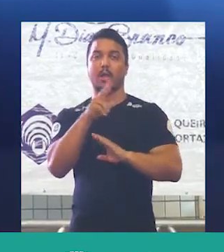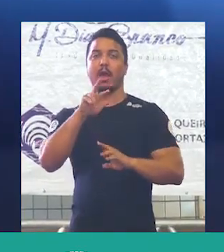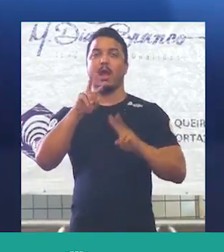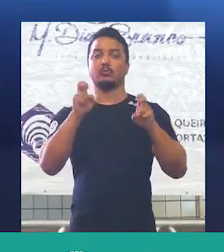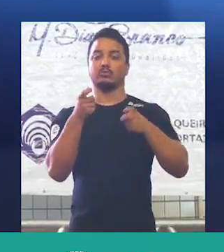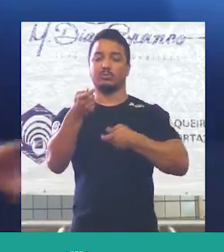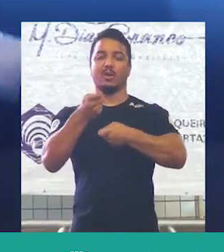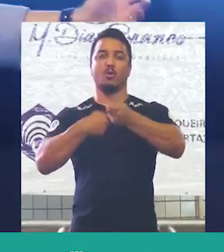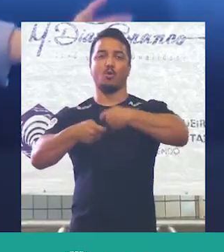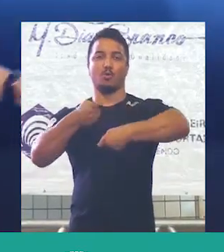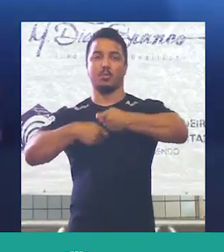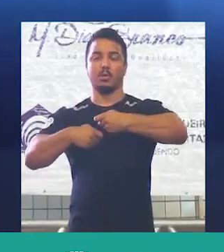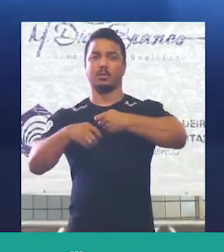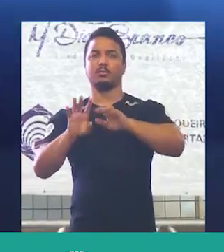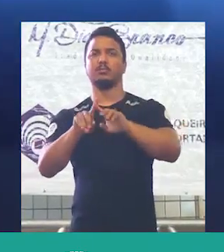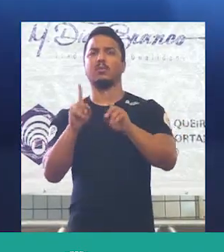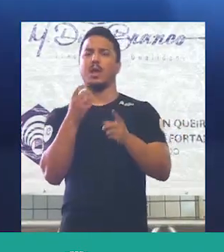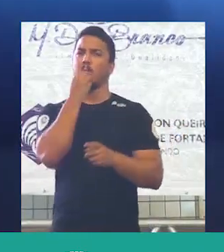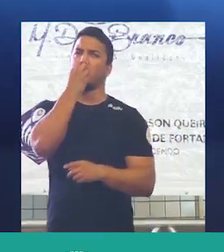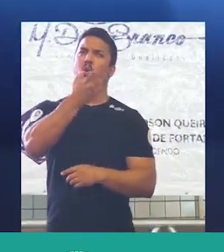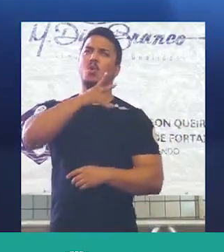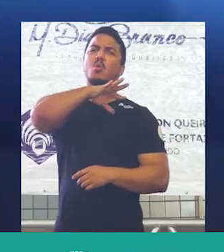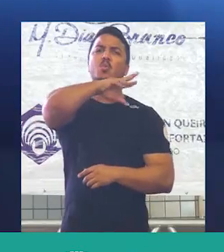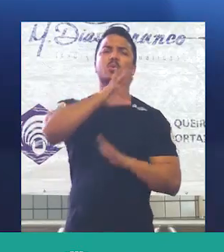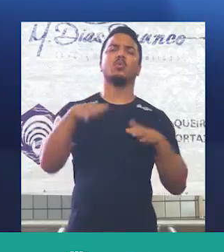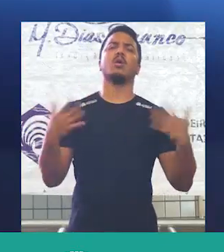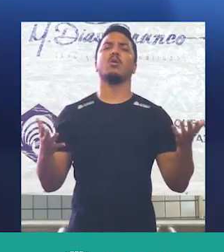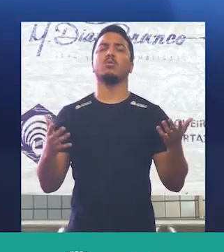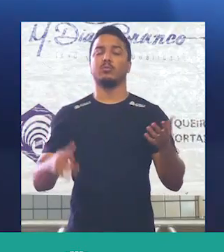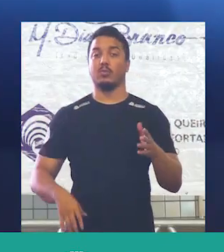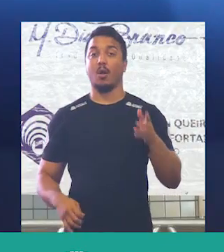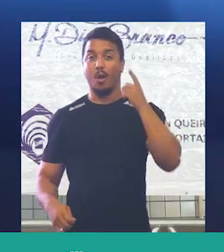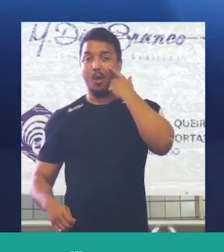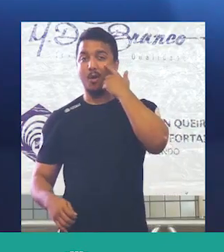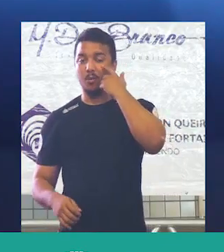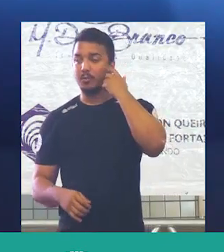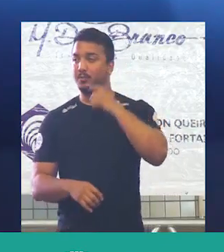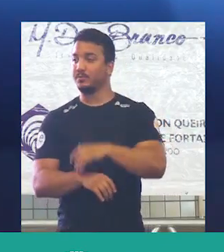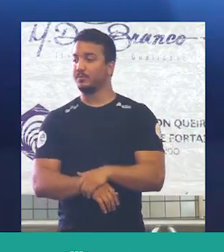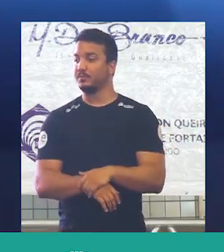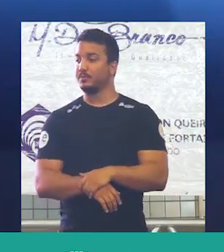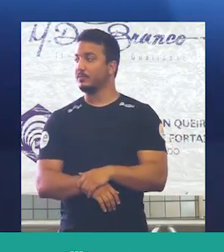economia. Ciliano, isso é bom ou é ruim? Olha aqui que legal.